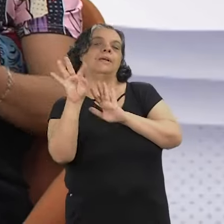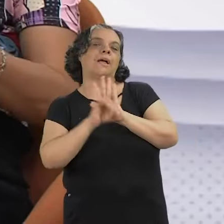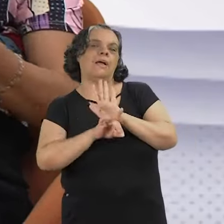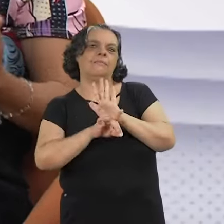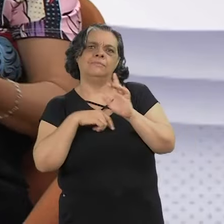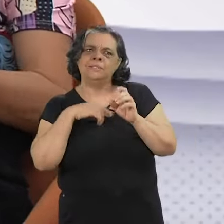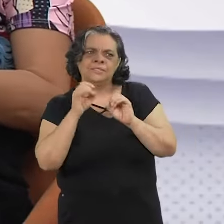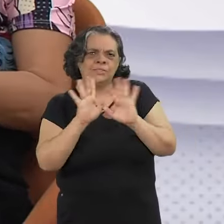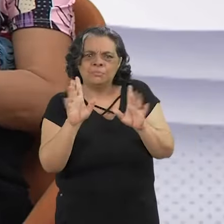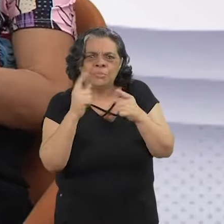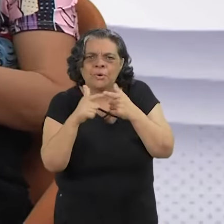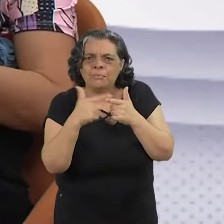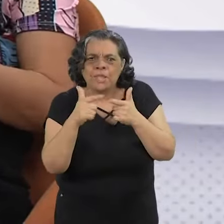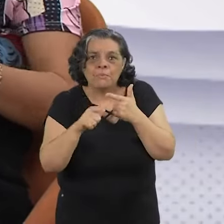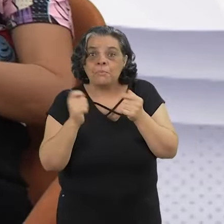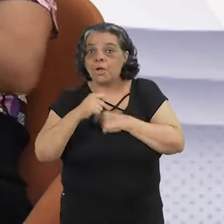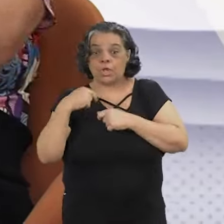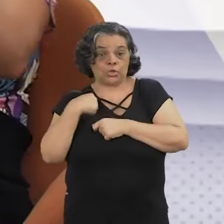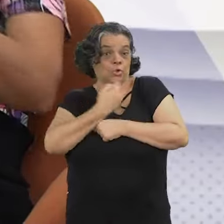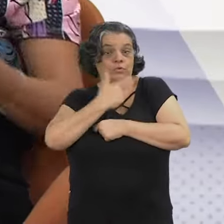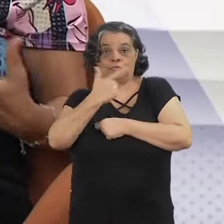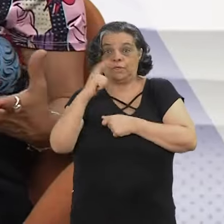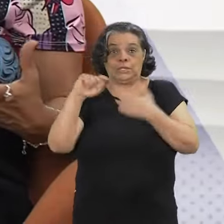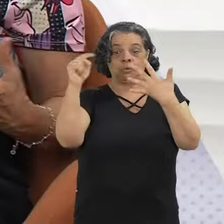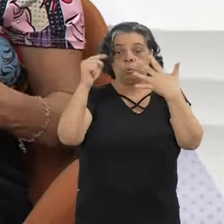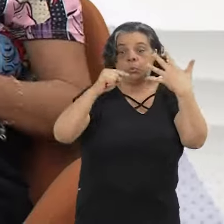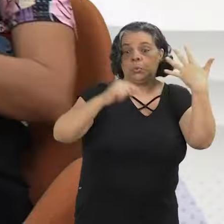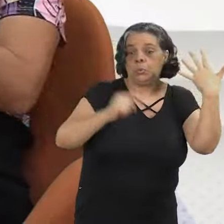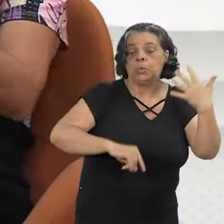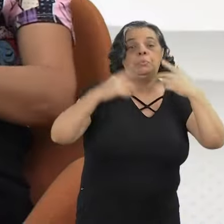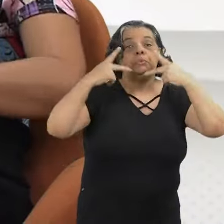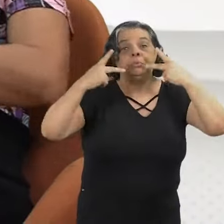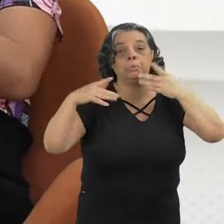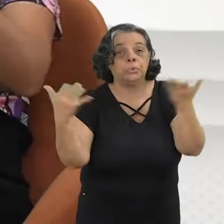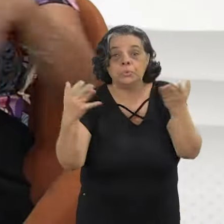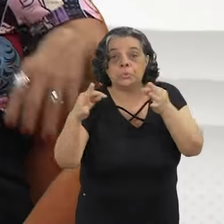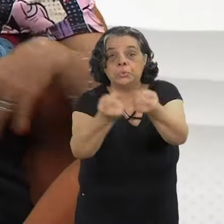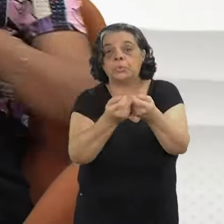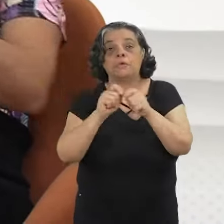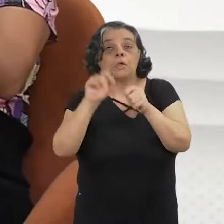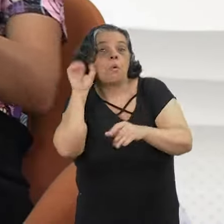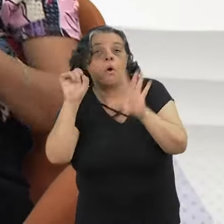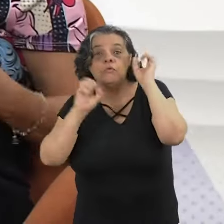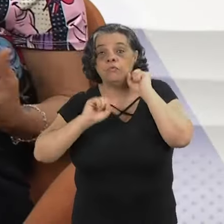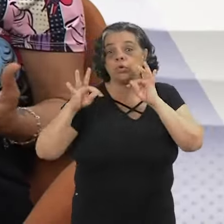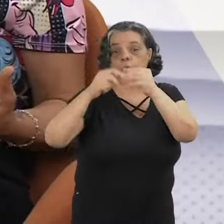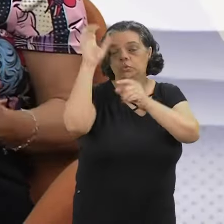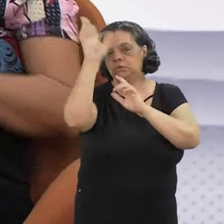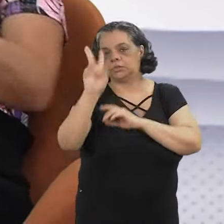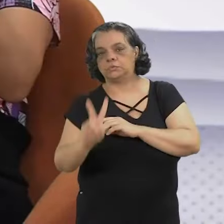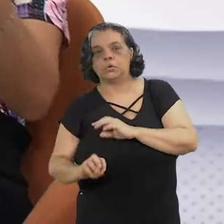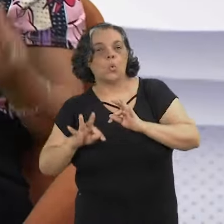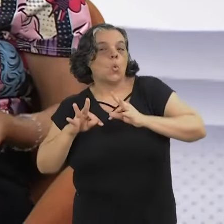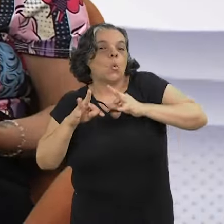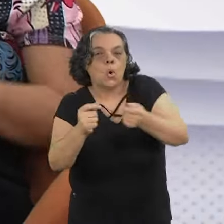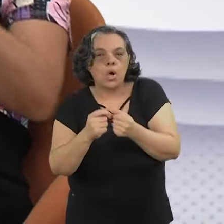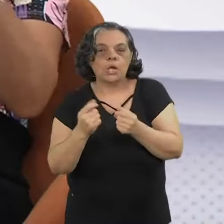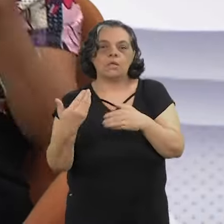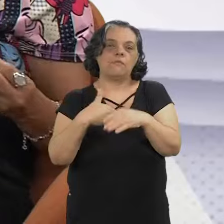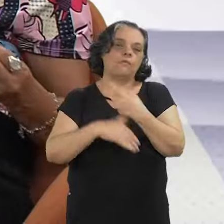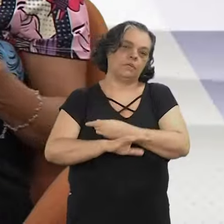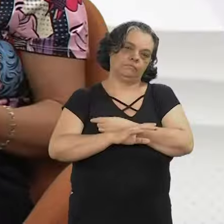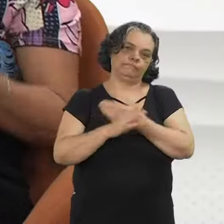isso vai dar um problema porque a gente não vai dar conta de todas as pautas não vai dar conta de ouvir todos os atores envolvidos com aquele